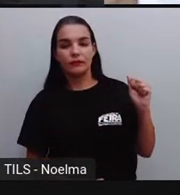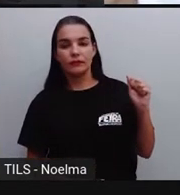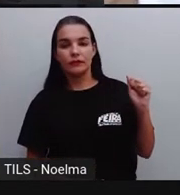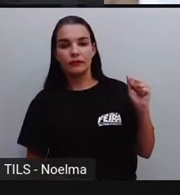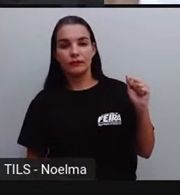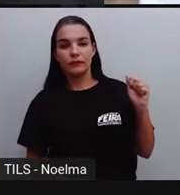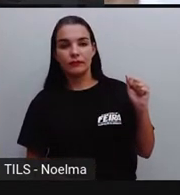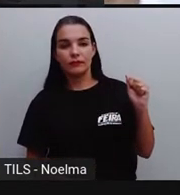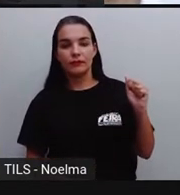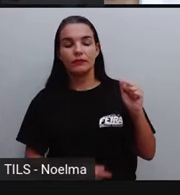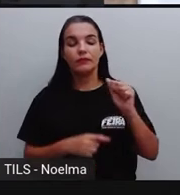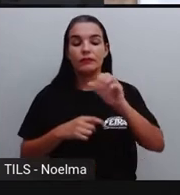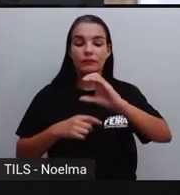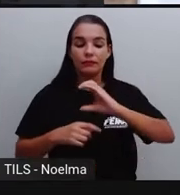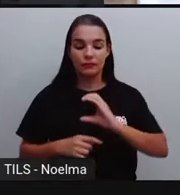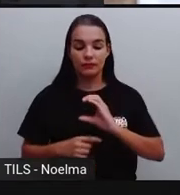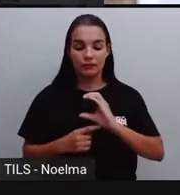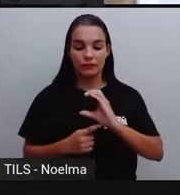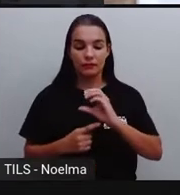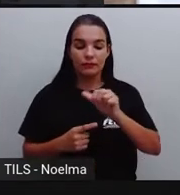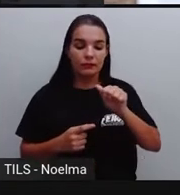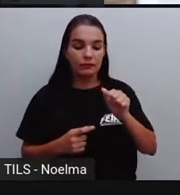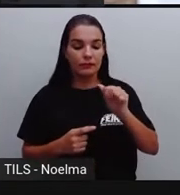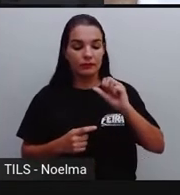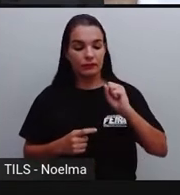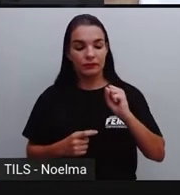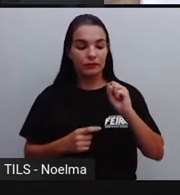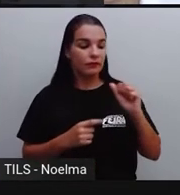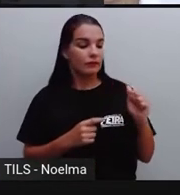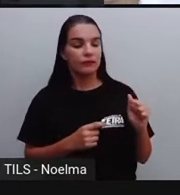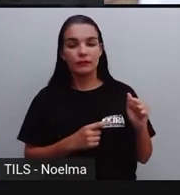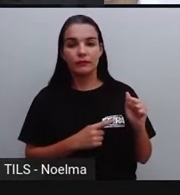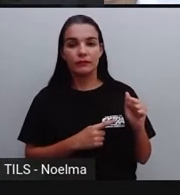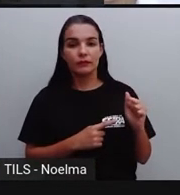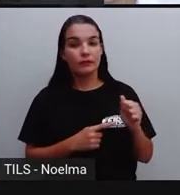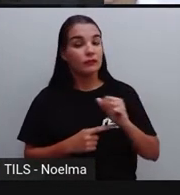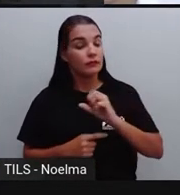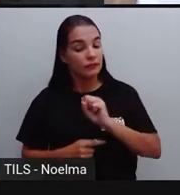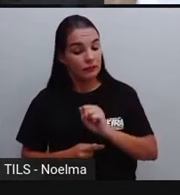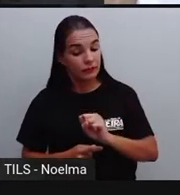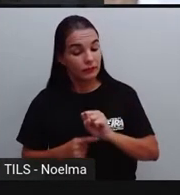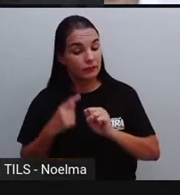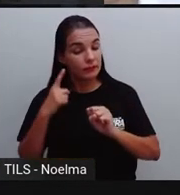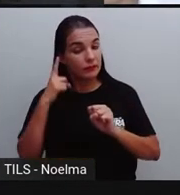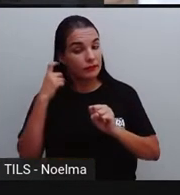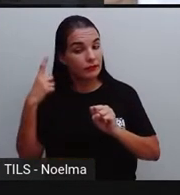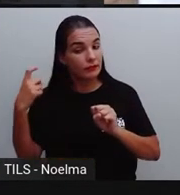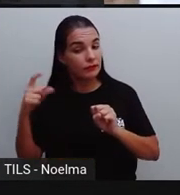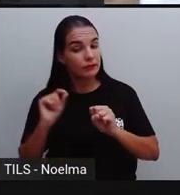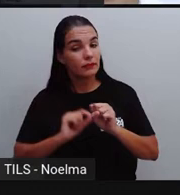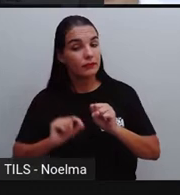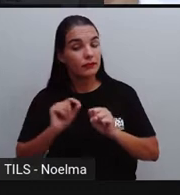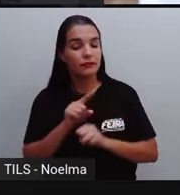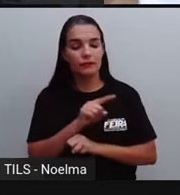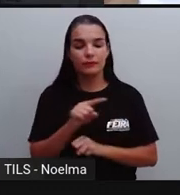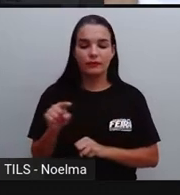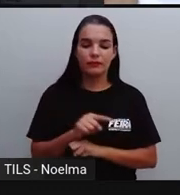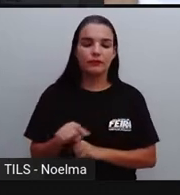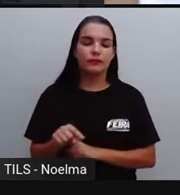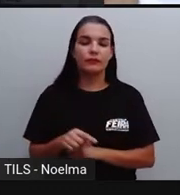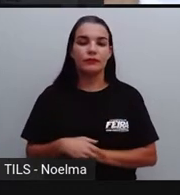Casa, ó, e quando a gente pronuncia, tem um som de Z, tá